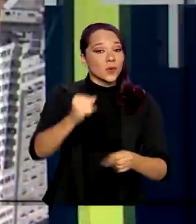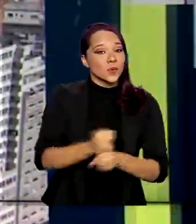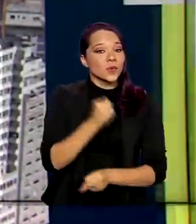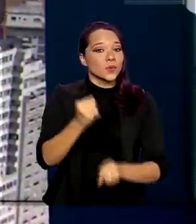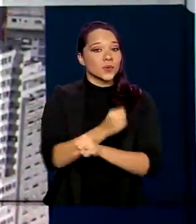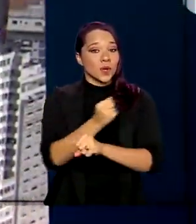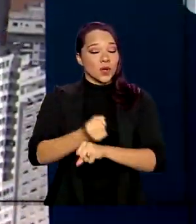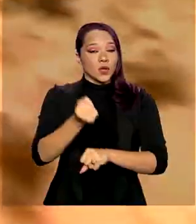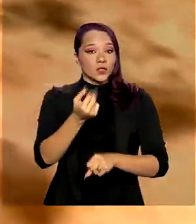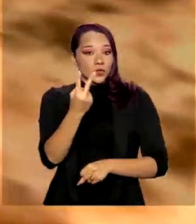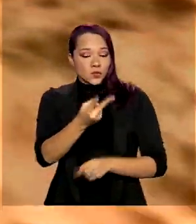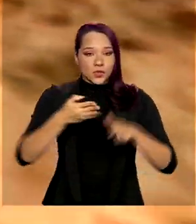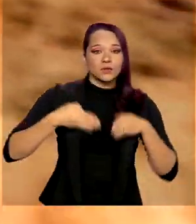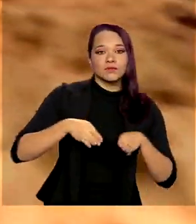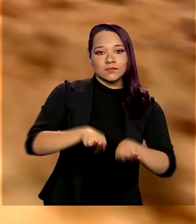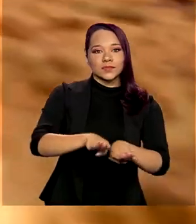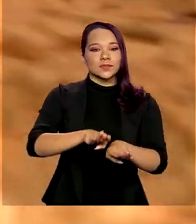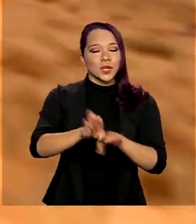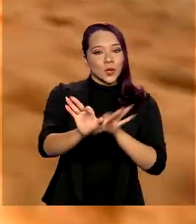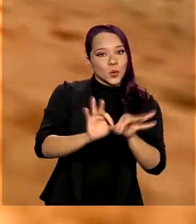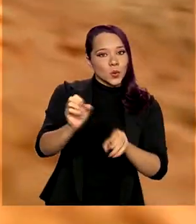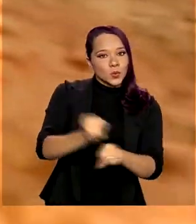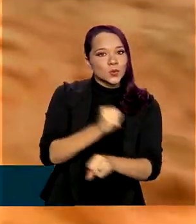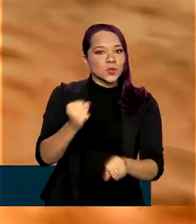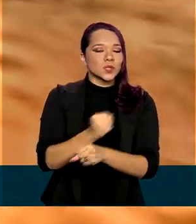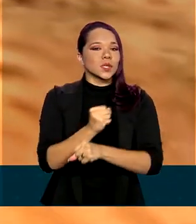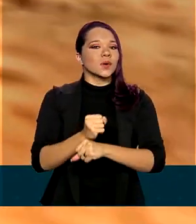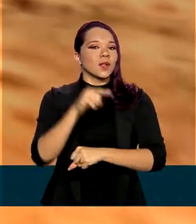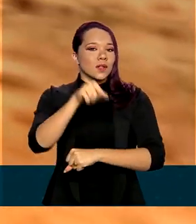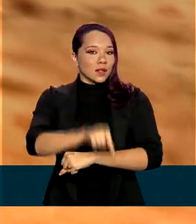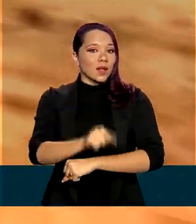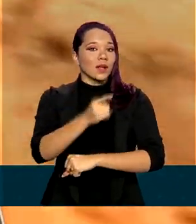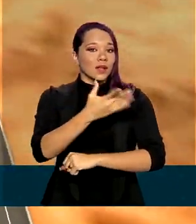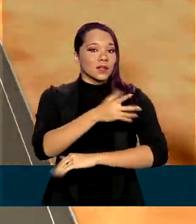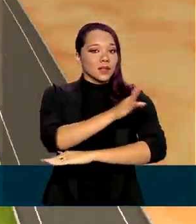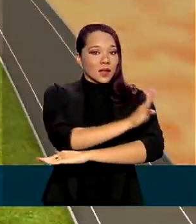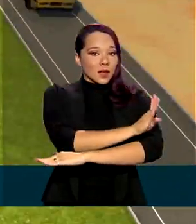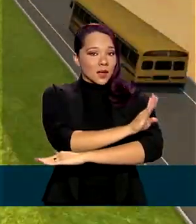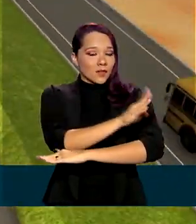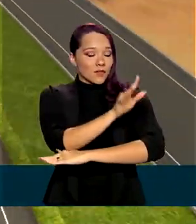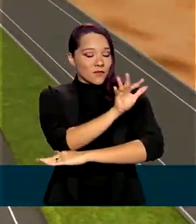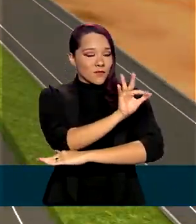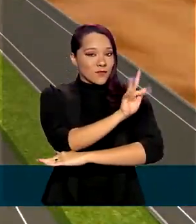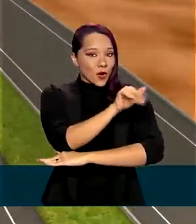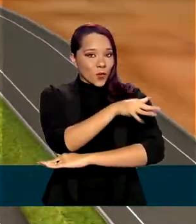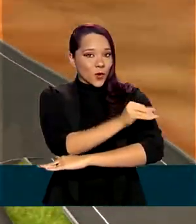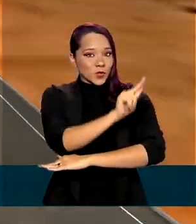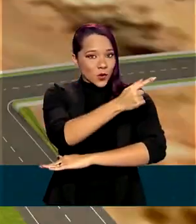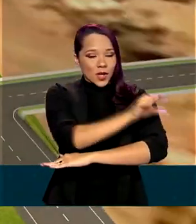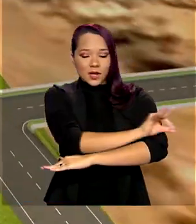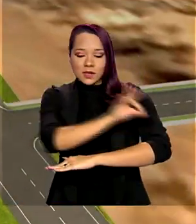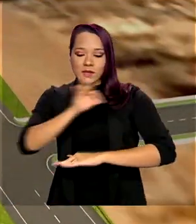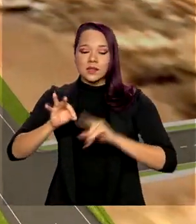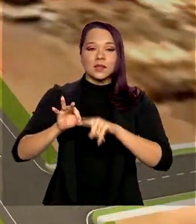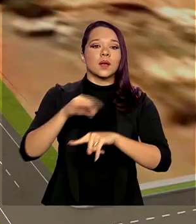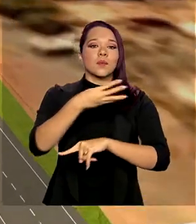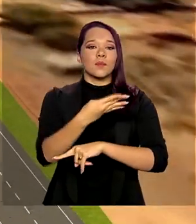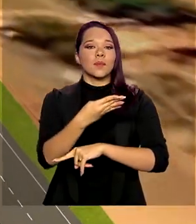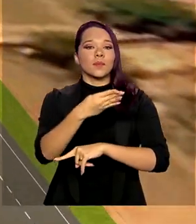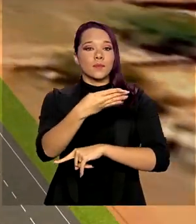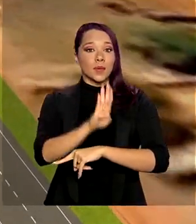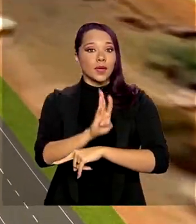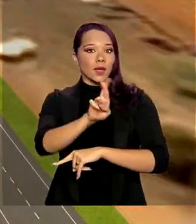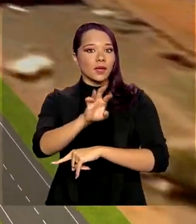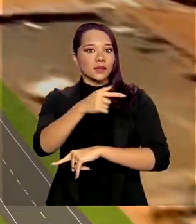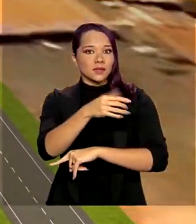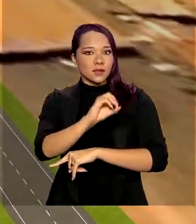das obras de duplicação e construção de vias marginais da travessia urbana de Formosa em Goiás, na BR-020. A rodovia